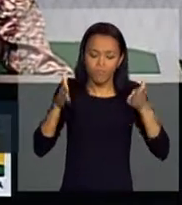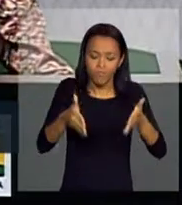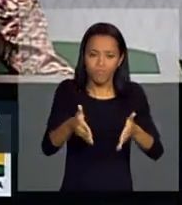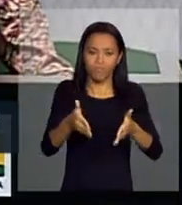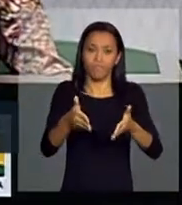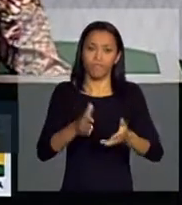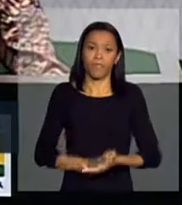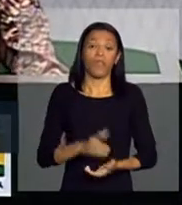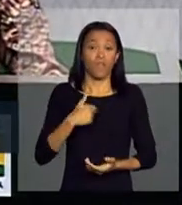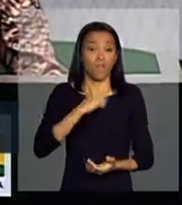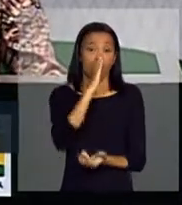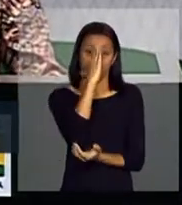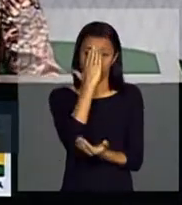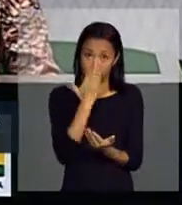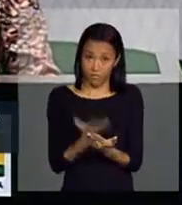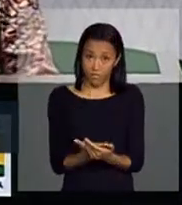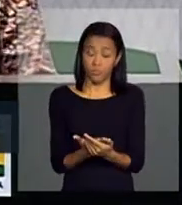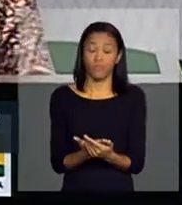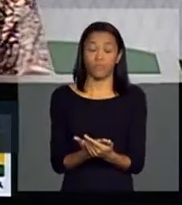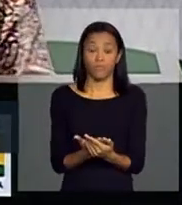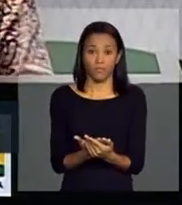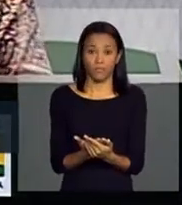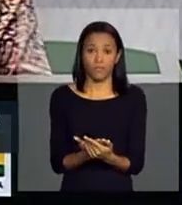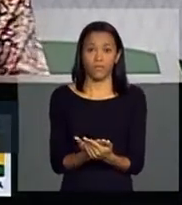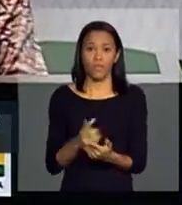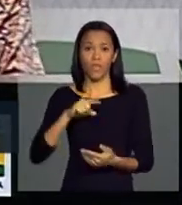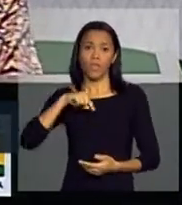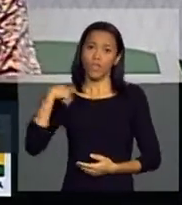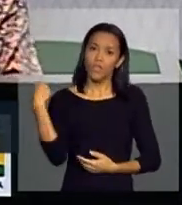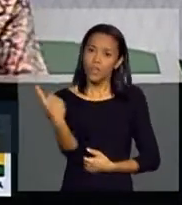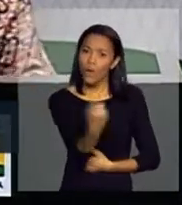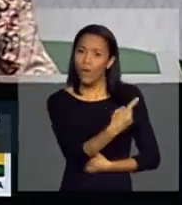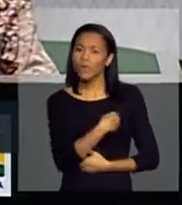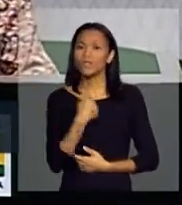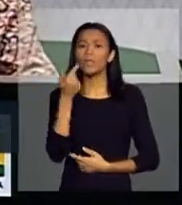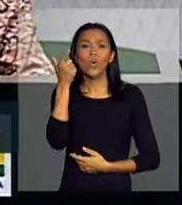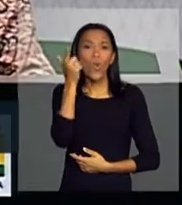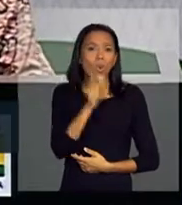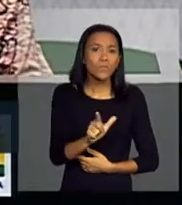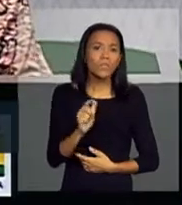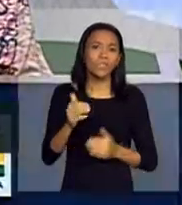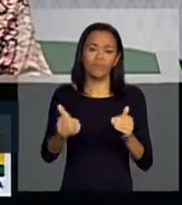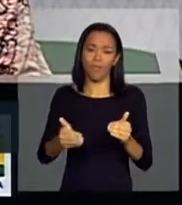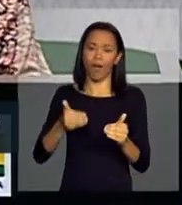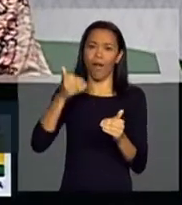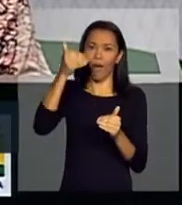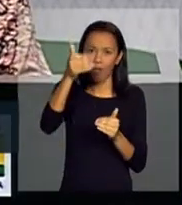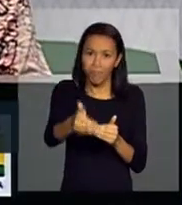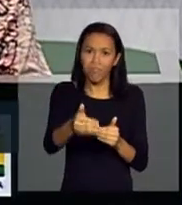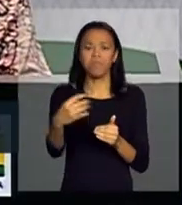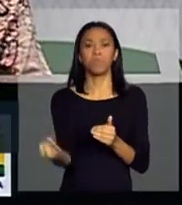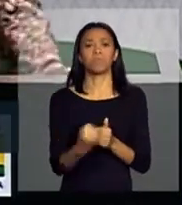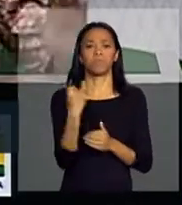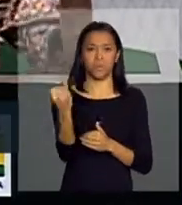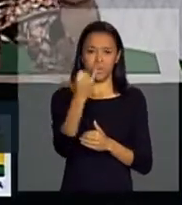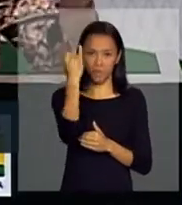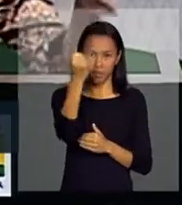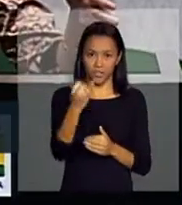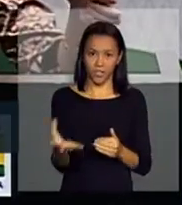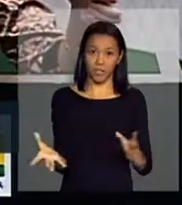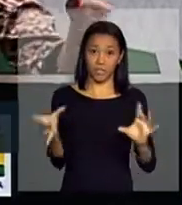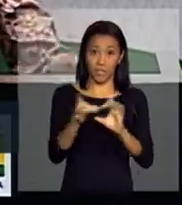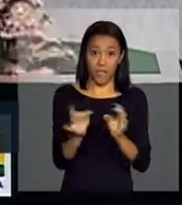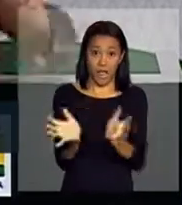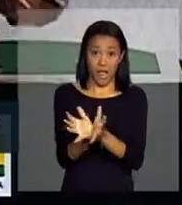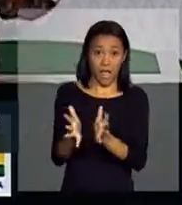eu acredito que nós demos um passo muito importante nessa confluência entre